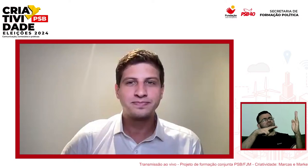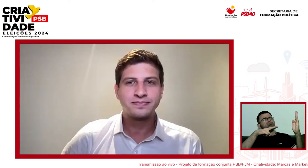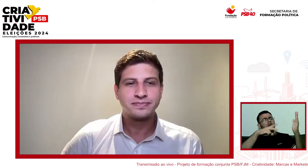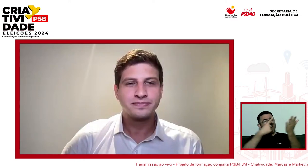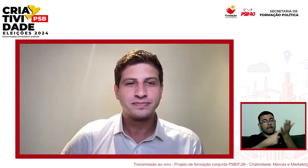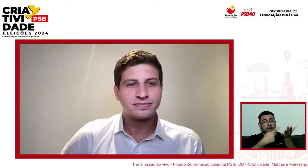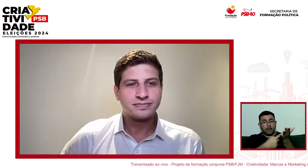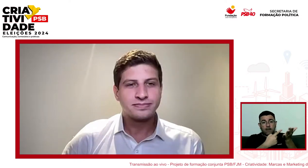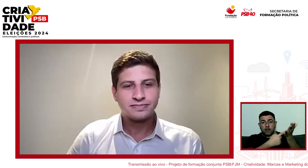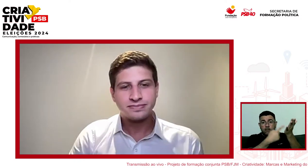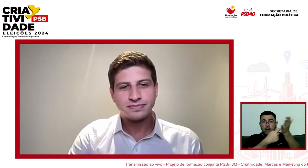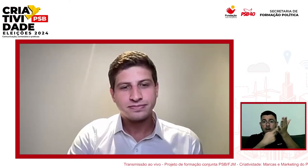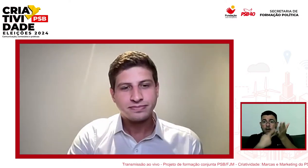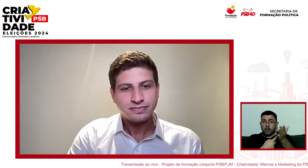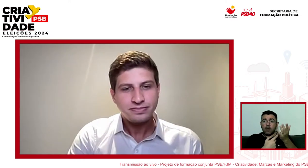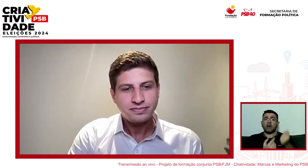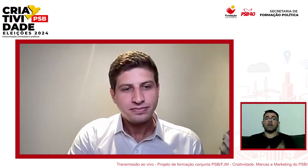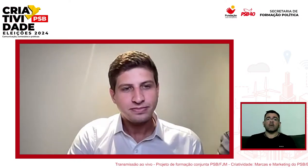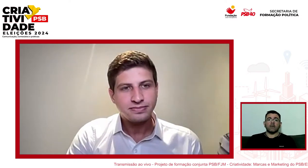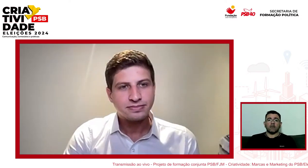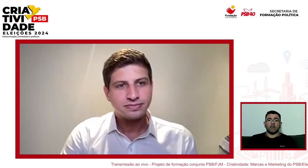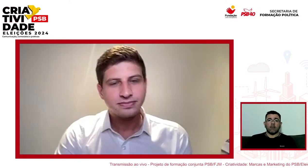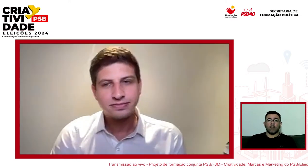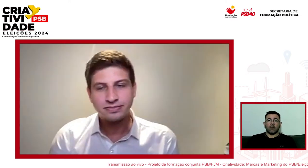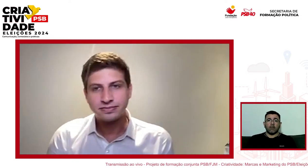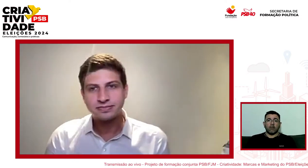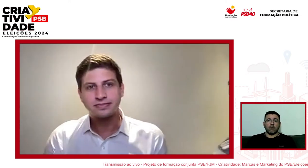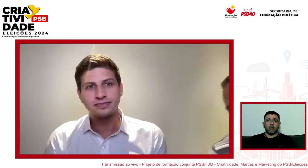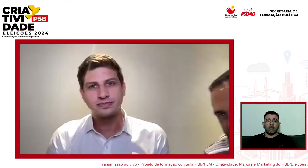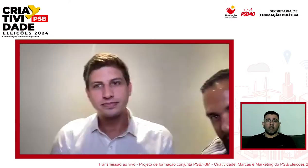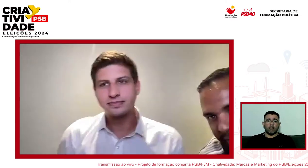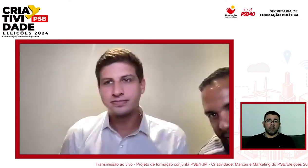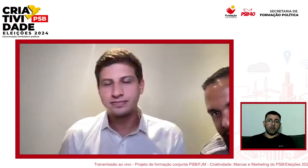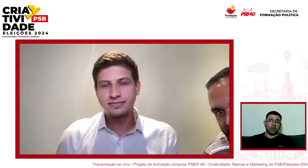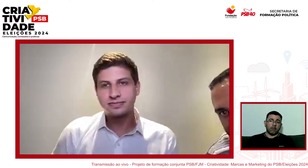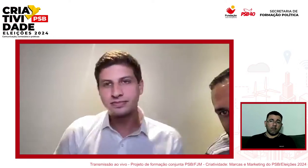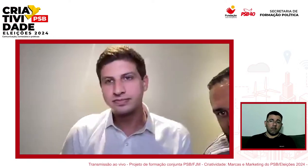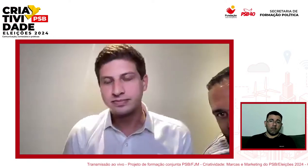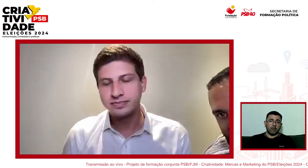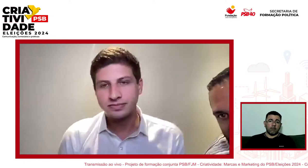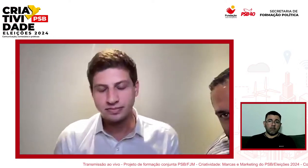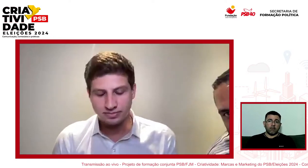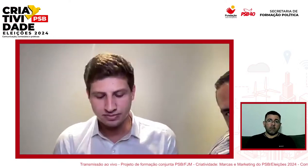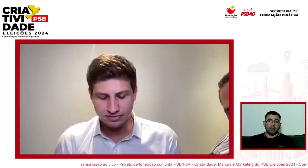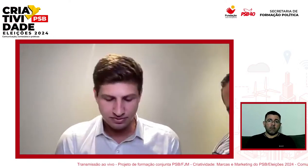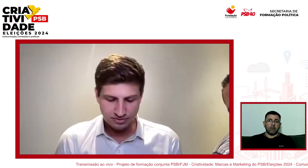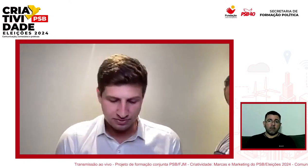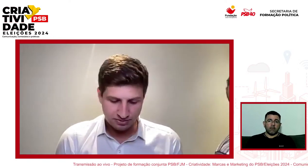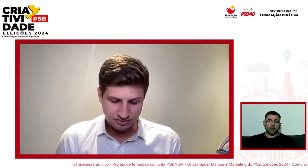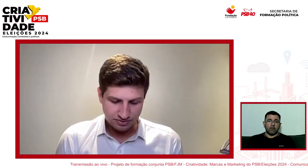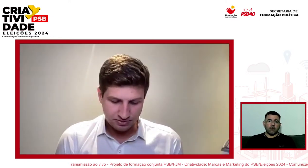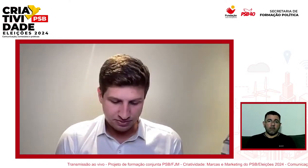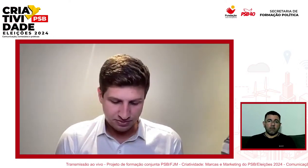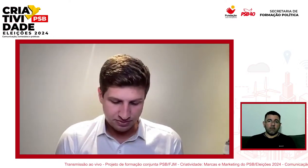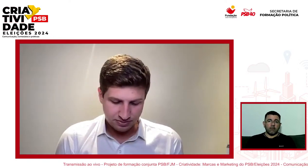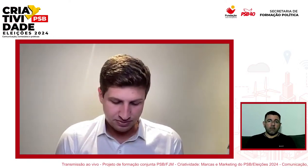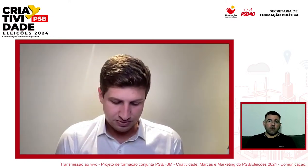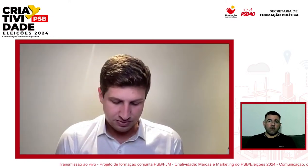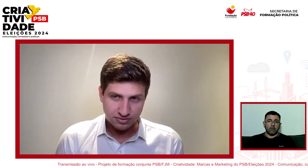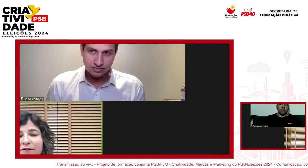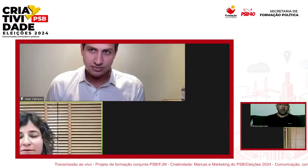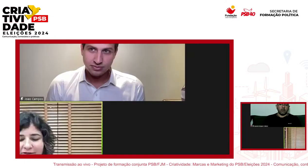fazer ótimo muito legal a gente tem aí um goleiro que se transformou em um goleador